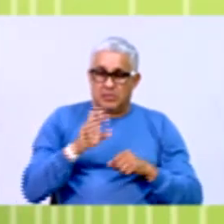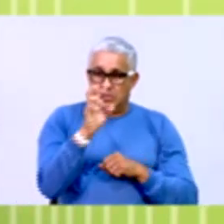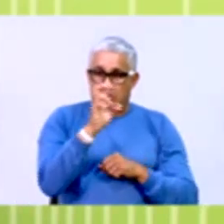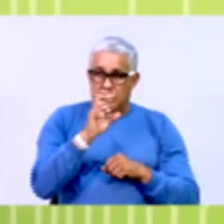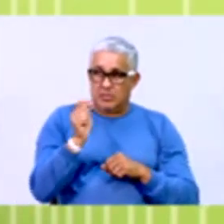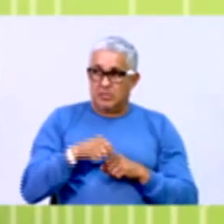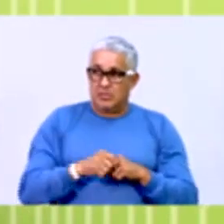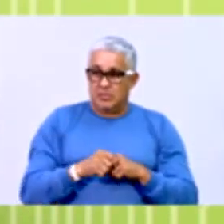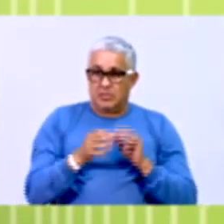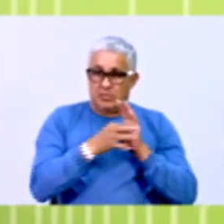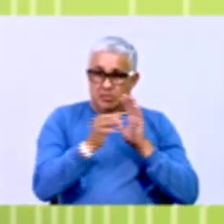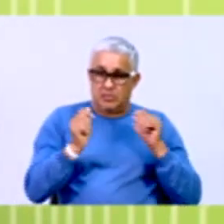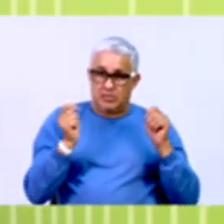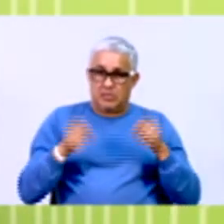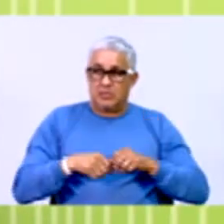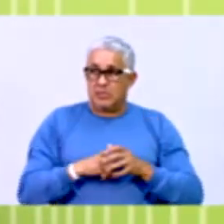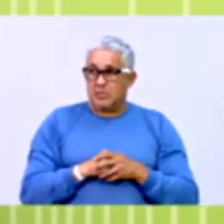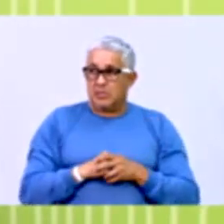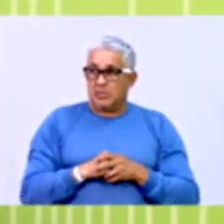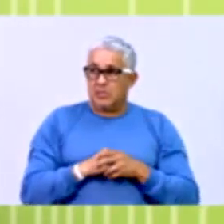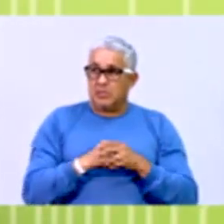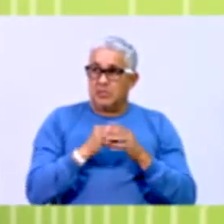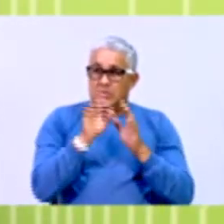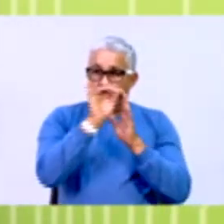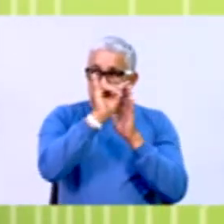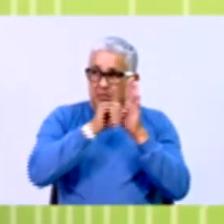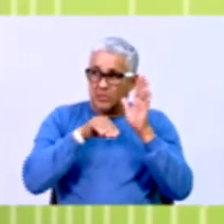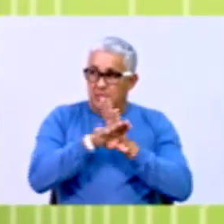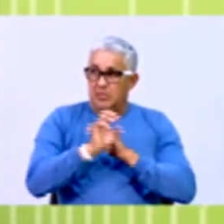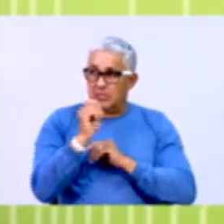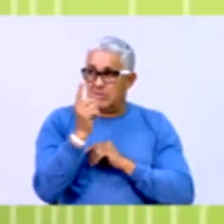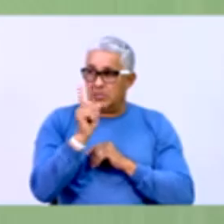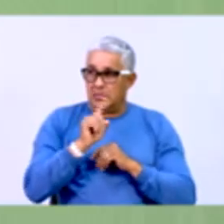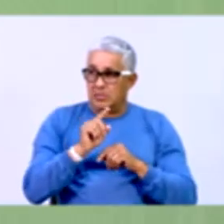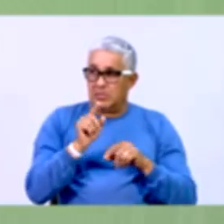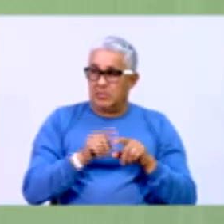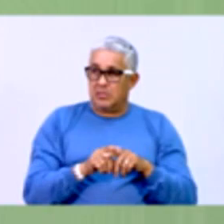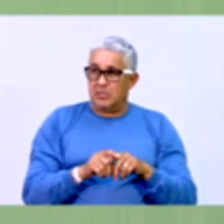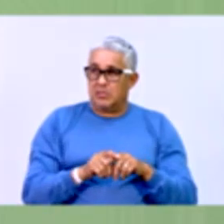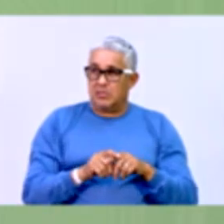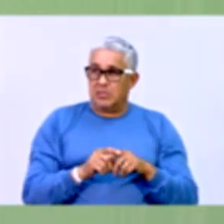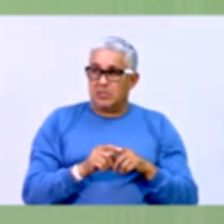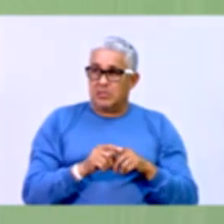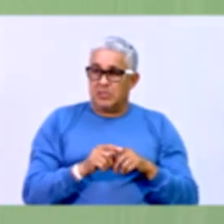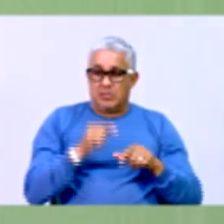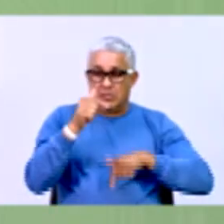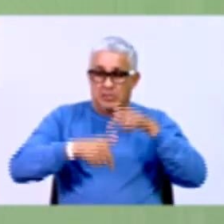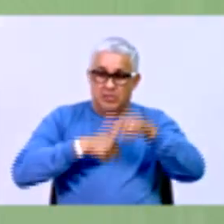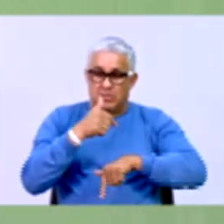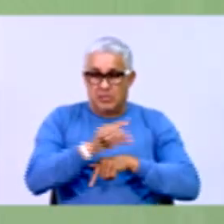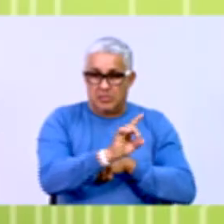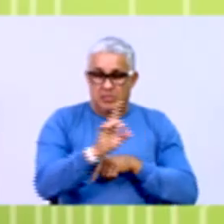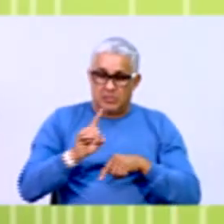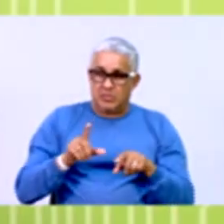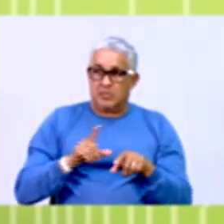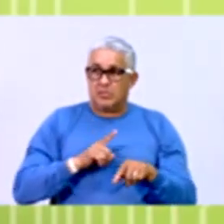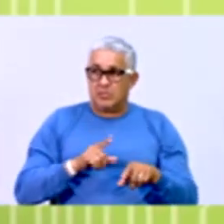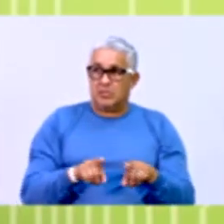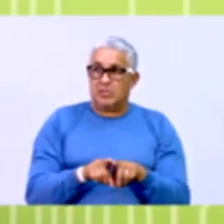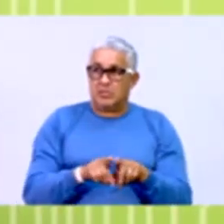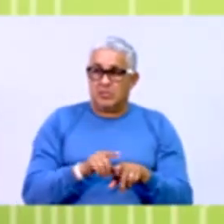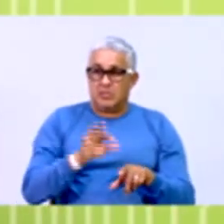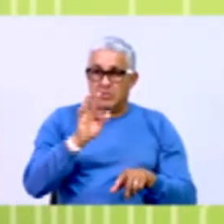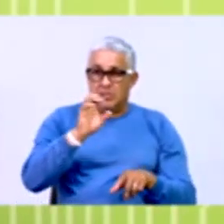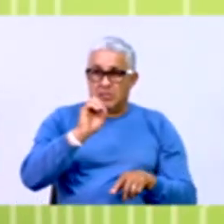aquelas sugestões foram implementadas ou não. E a revisão dos papéis de trabalho. Também seguindo a questão do